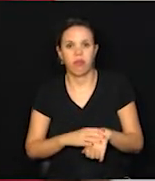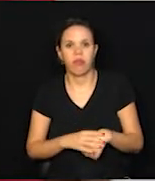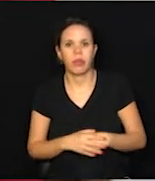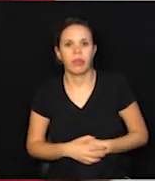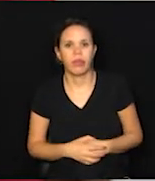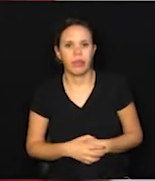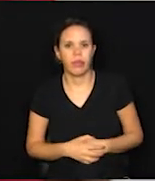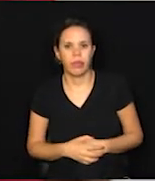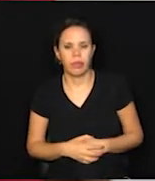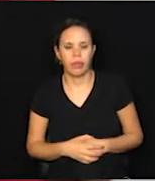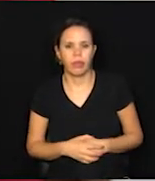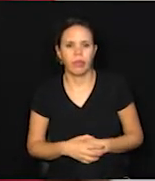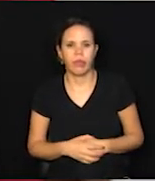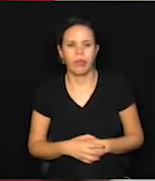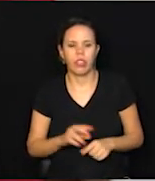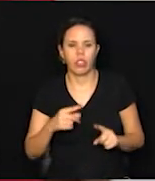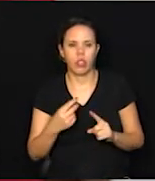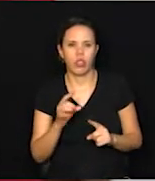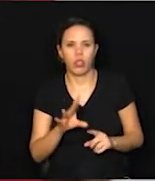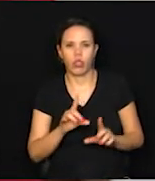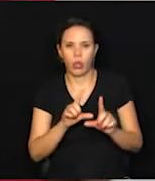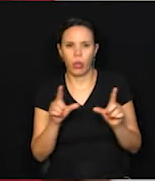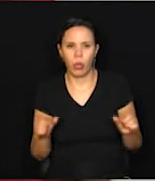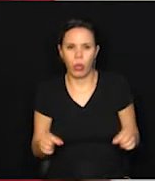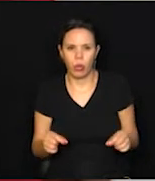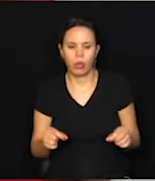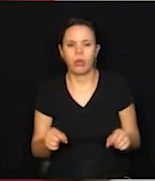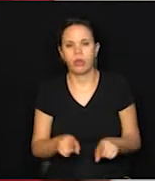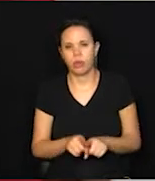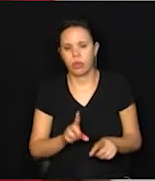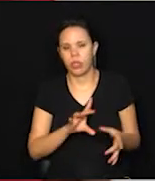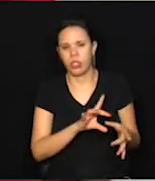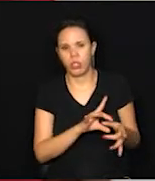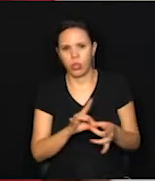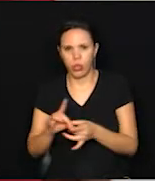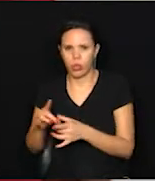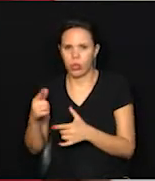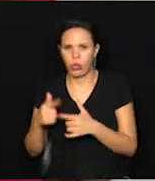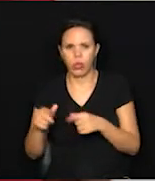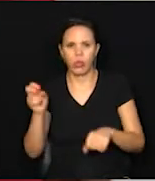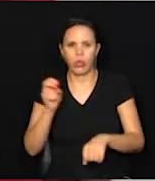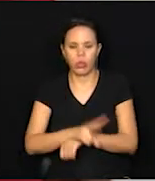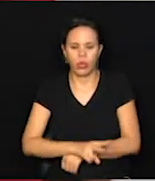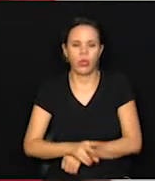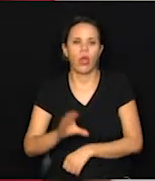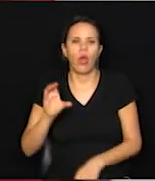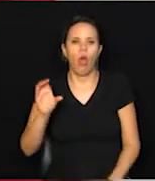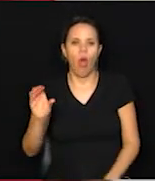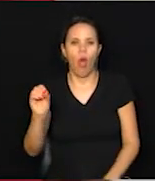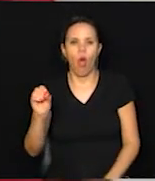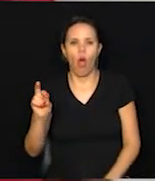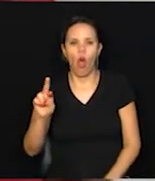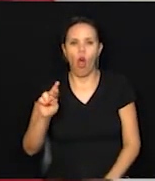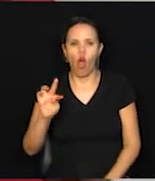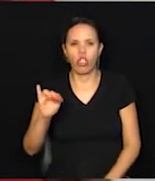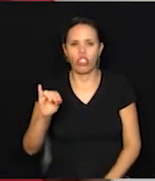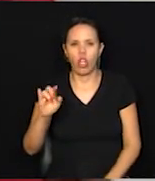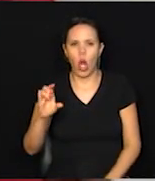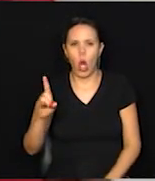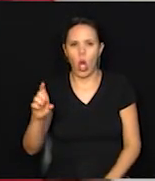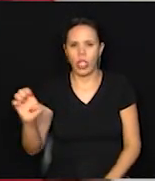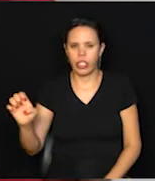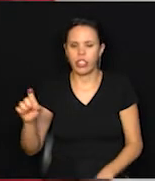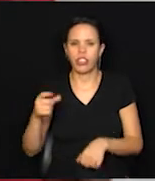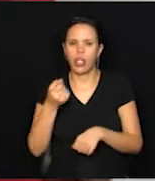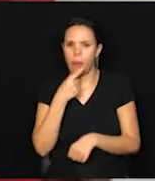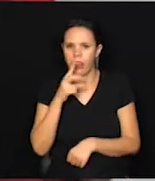de amplo espectro do que só pulmonar. E nesse contexto inflamatório, o corticoide, no momento adequado, na dose adequada e com o